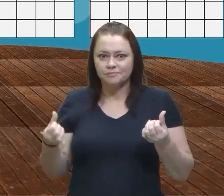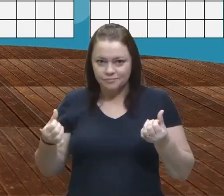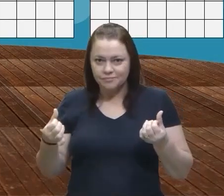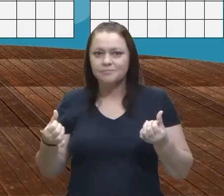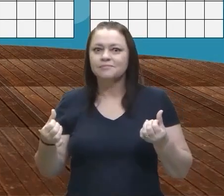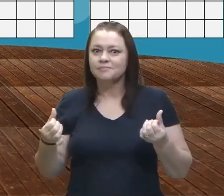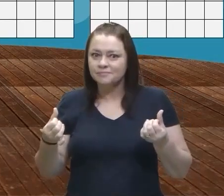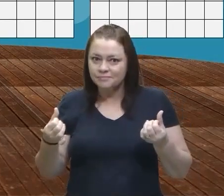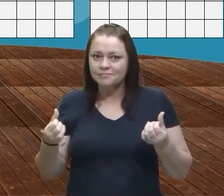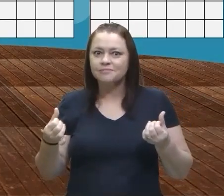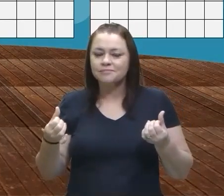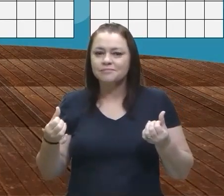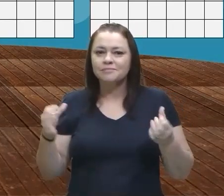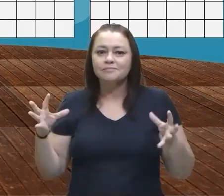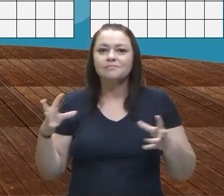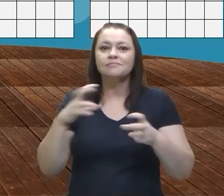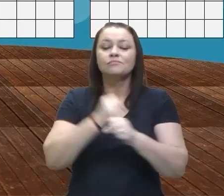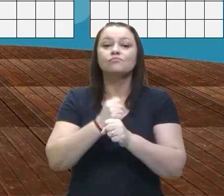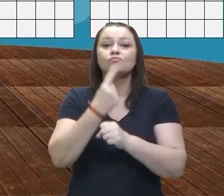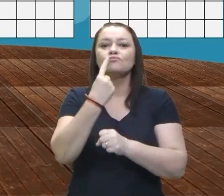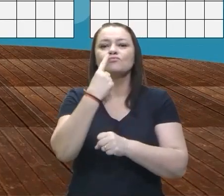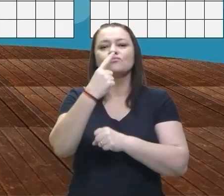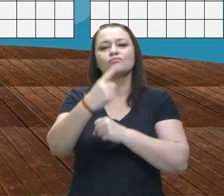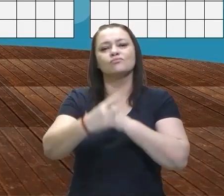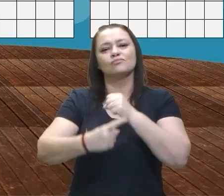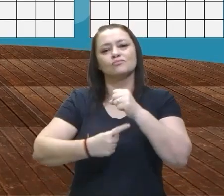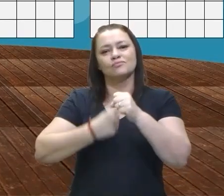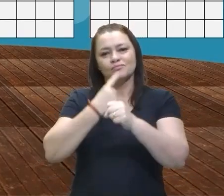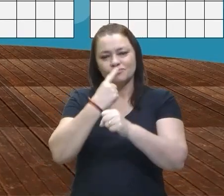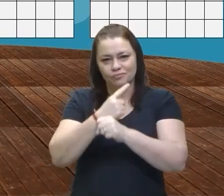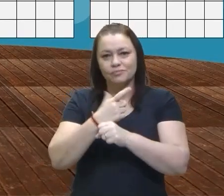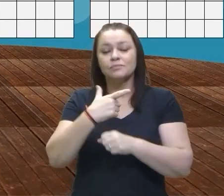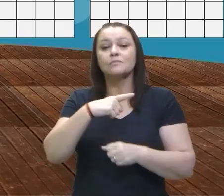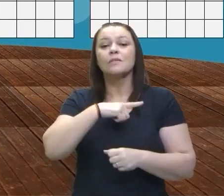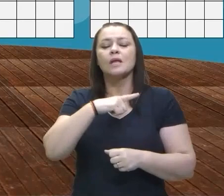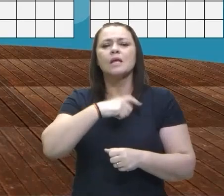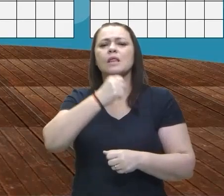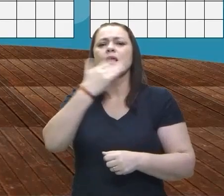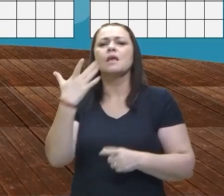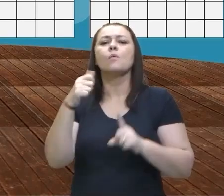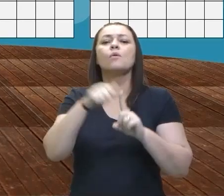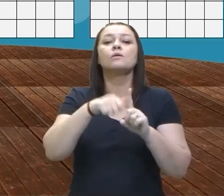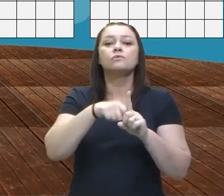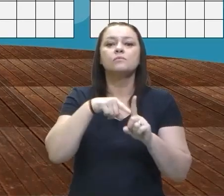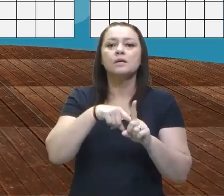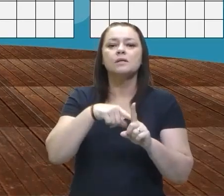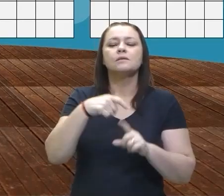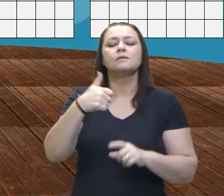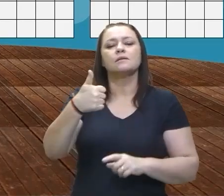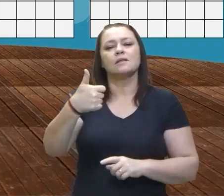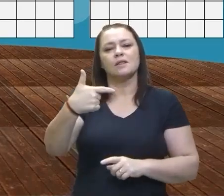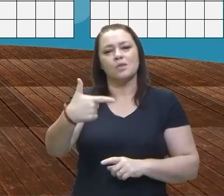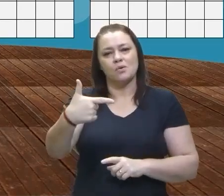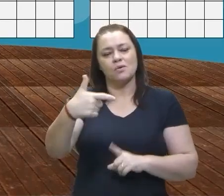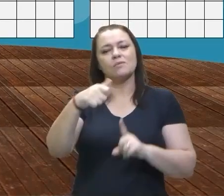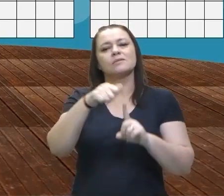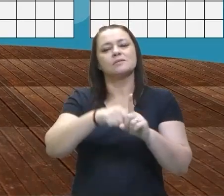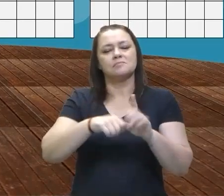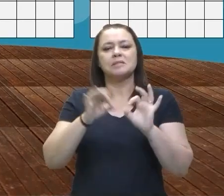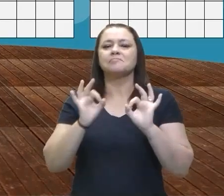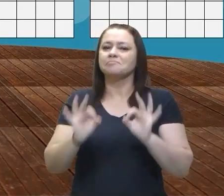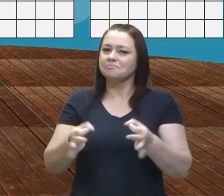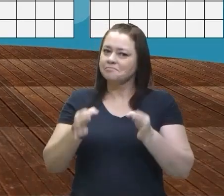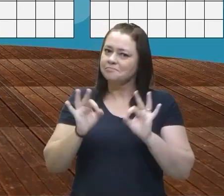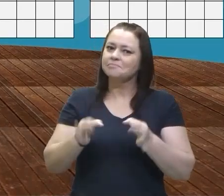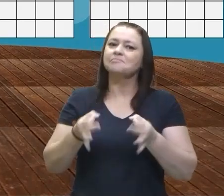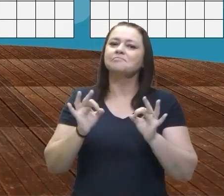6 meses aqui. Completou 1 ano. Que tem quantos meses? 12 meses.